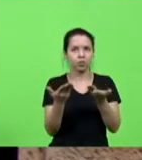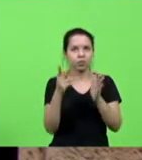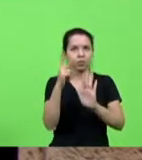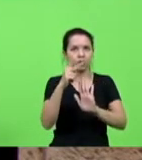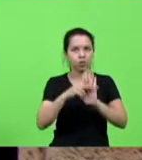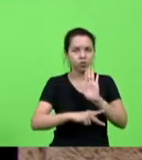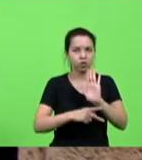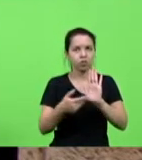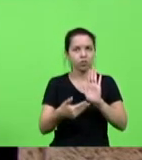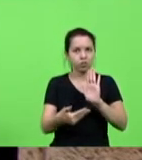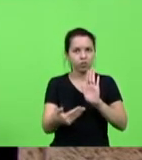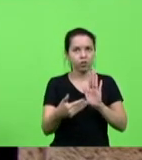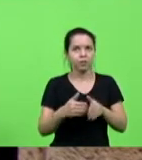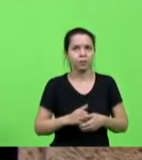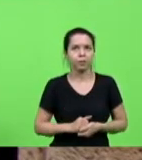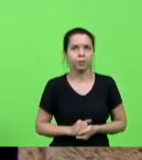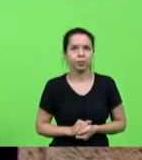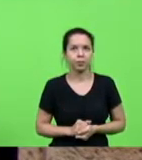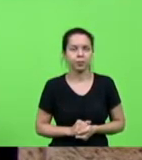ter